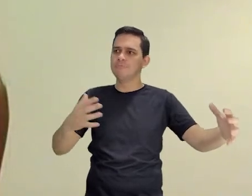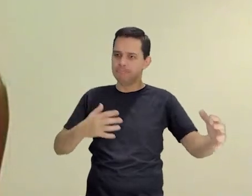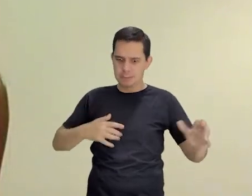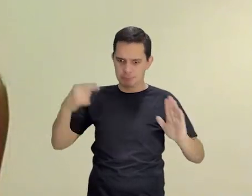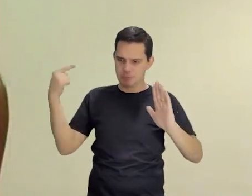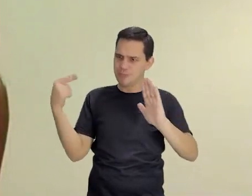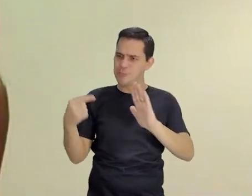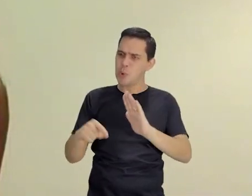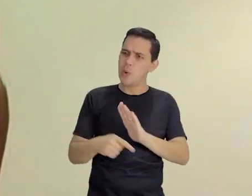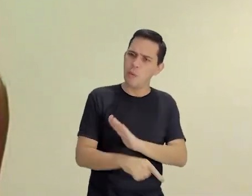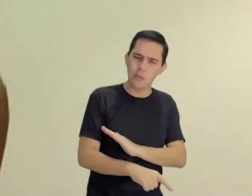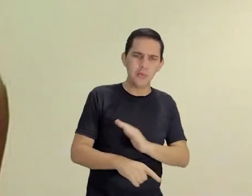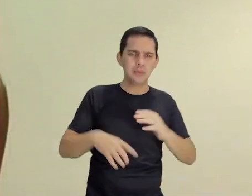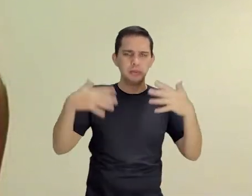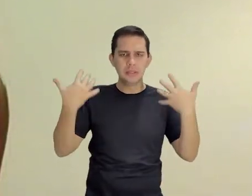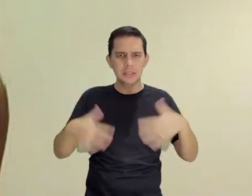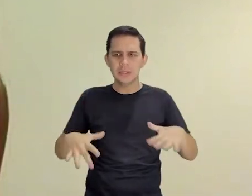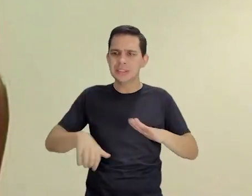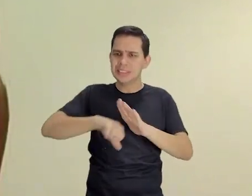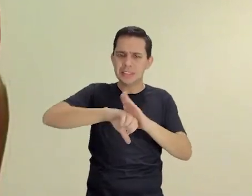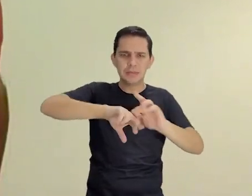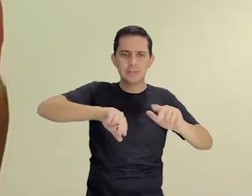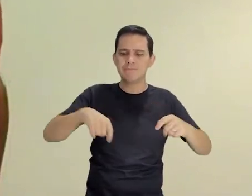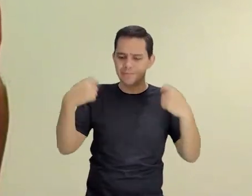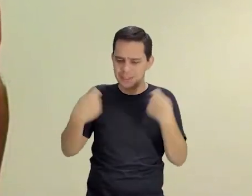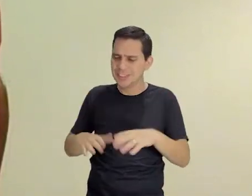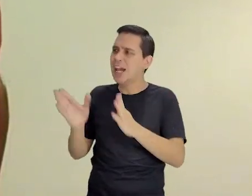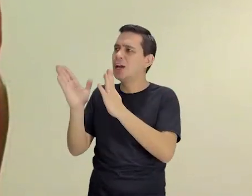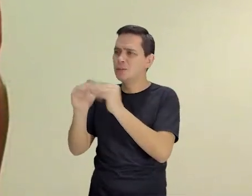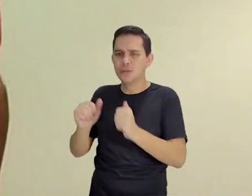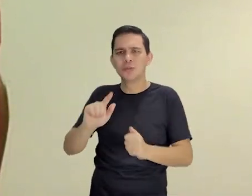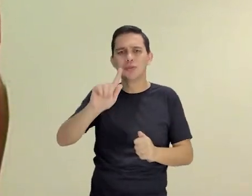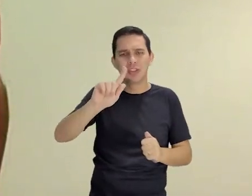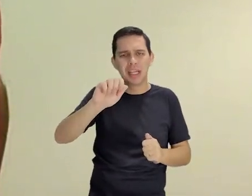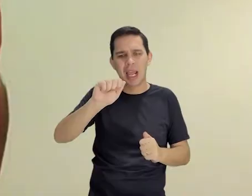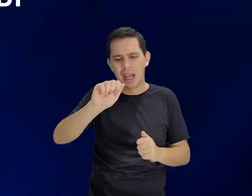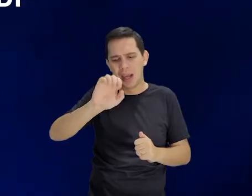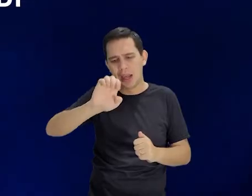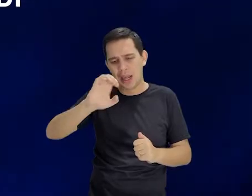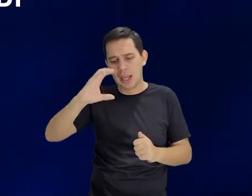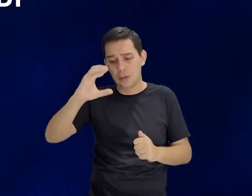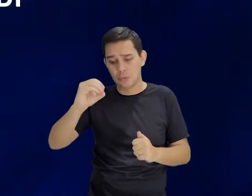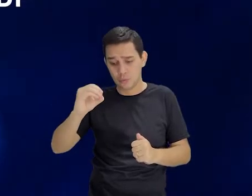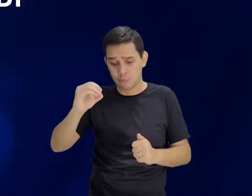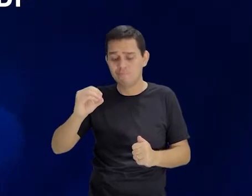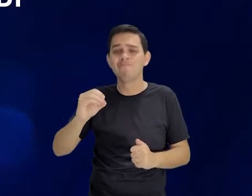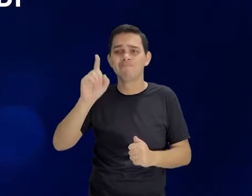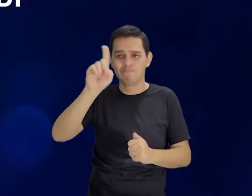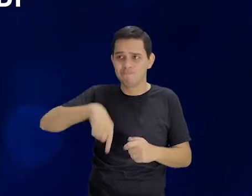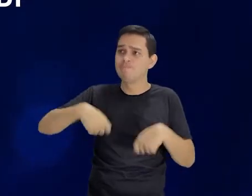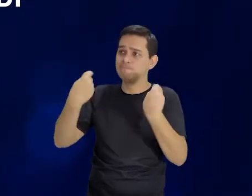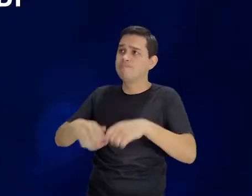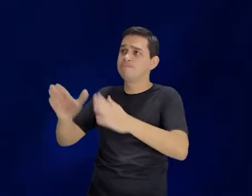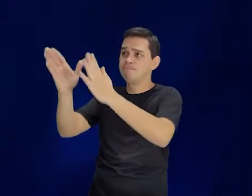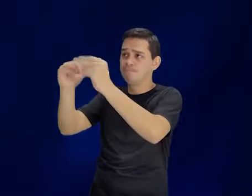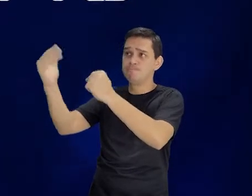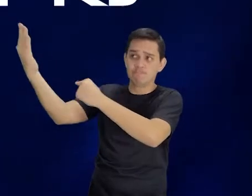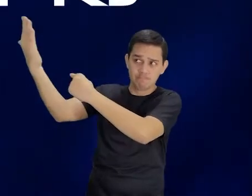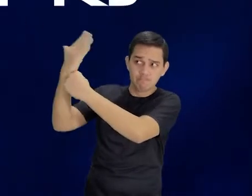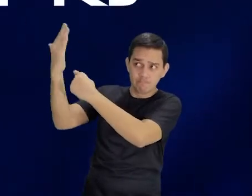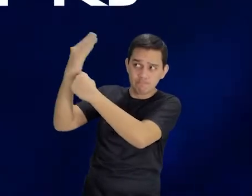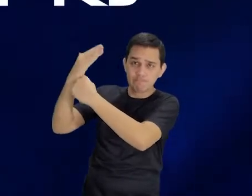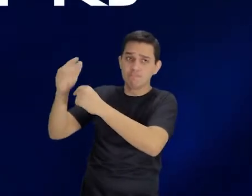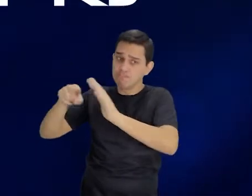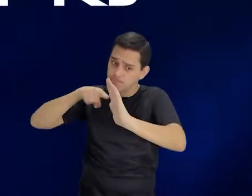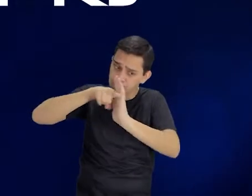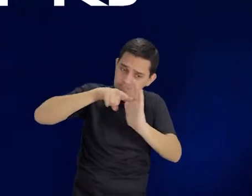né, o imperioso auxílio do GAECO. E foi em razão disso que nós solicitamos esse auxílio do